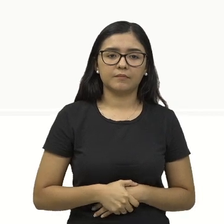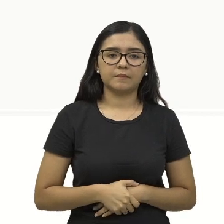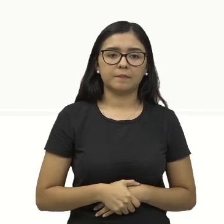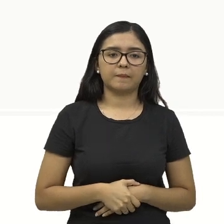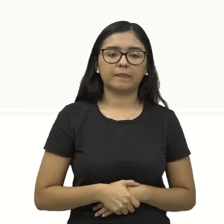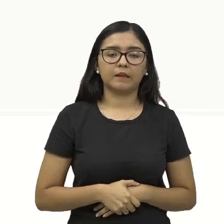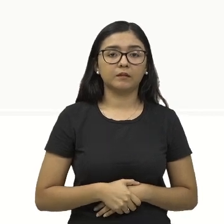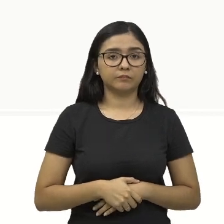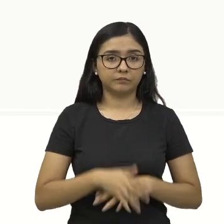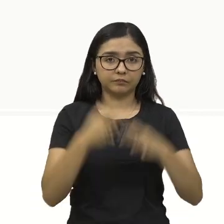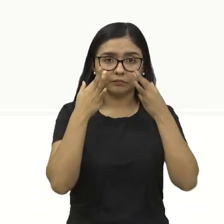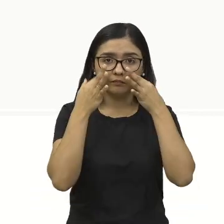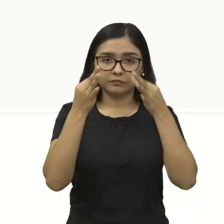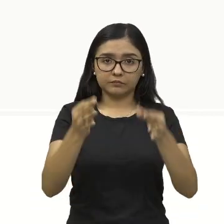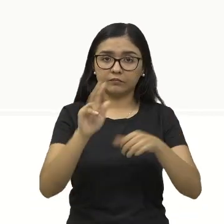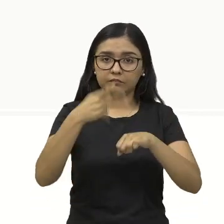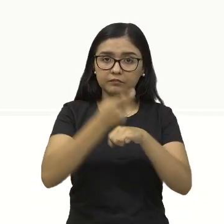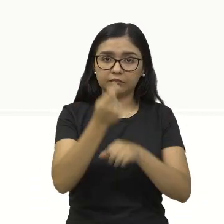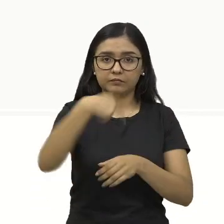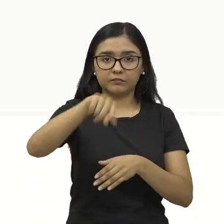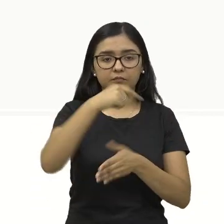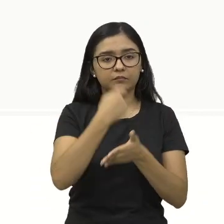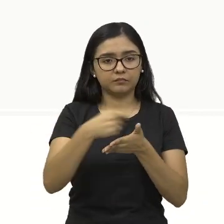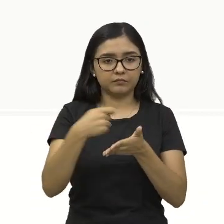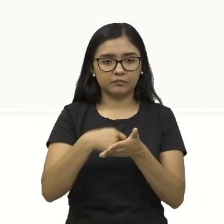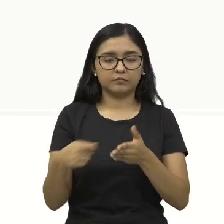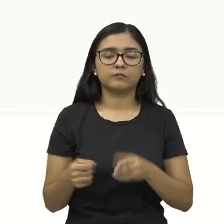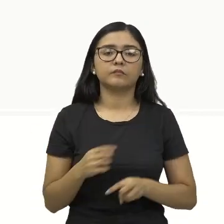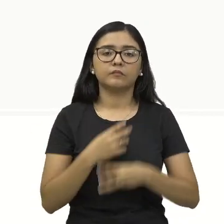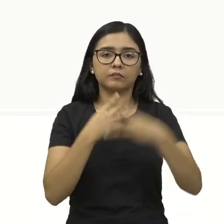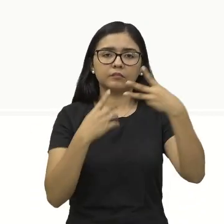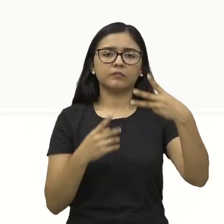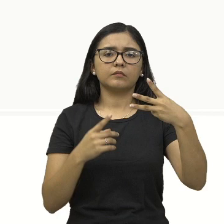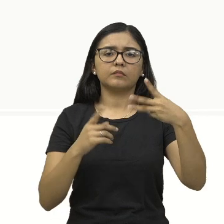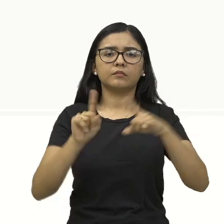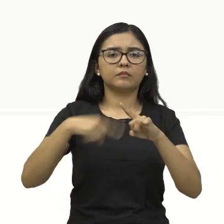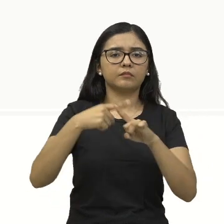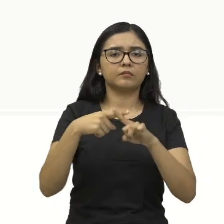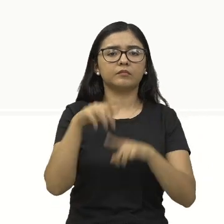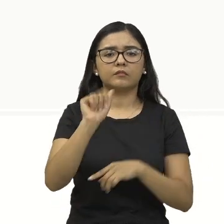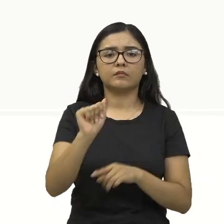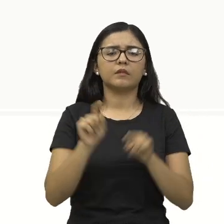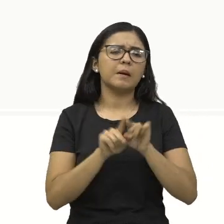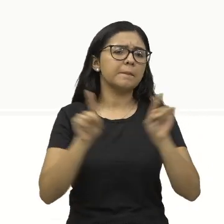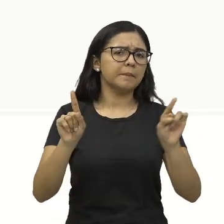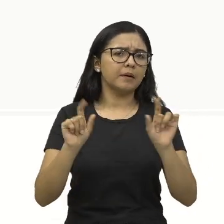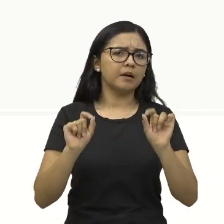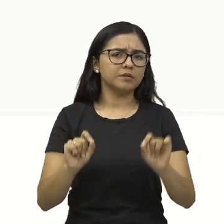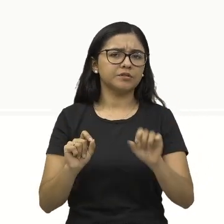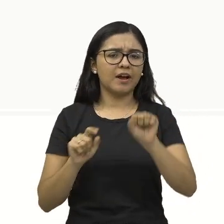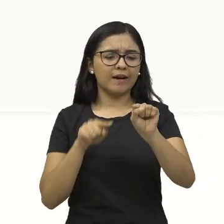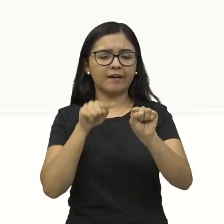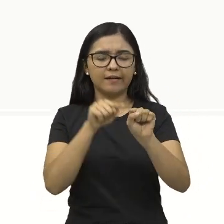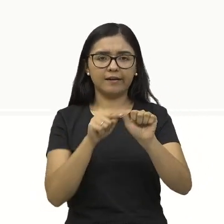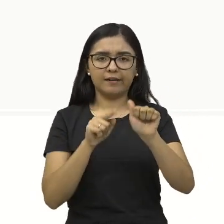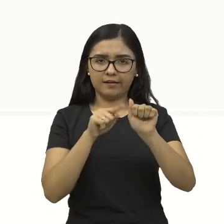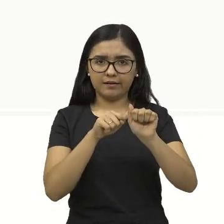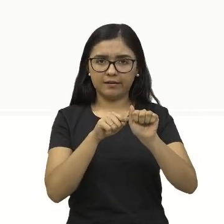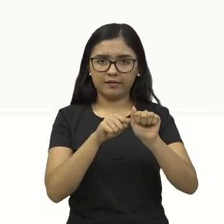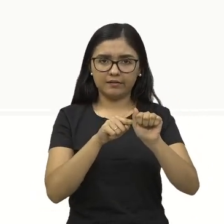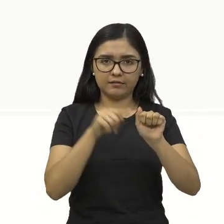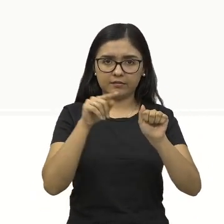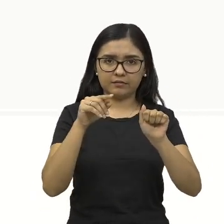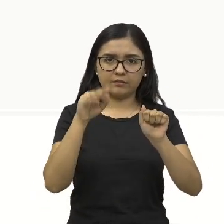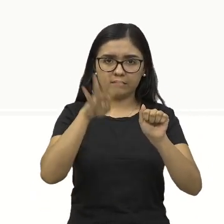vocês anotam, tá? 3 vezes A. Mas quem é a matriz A?